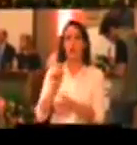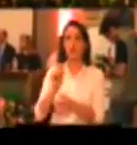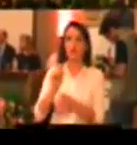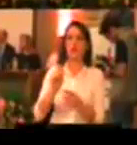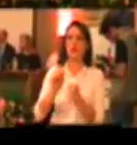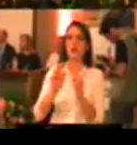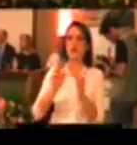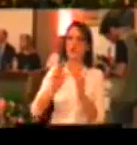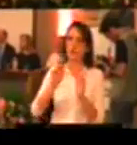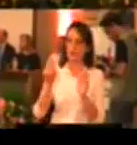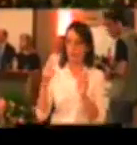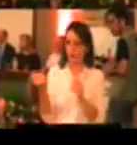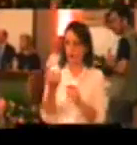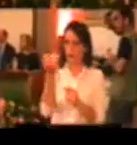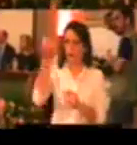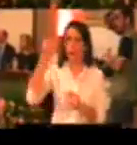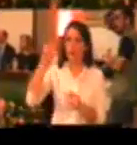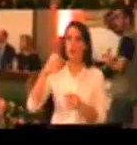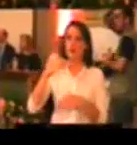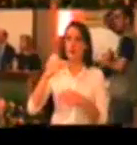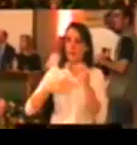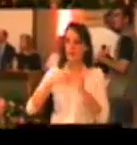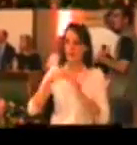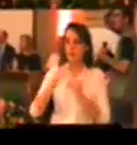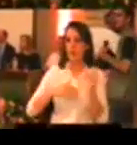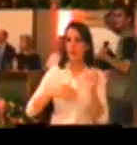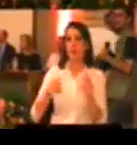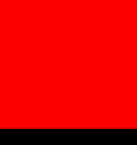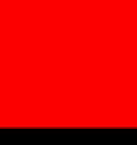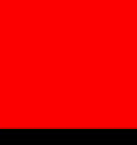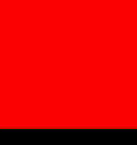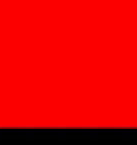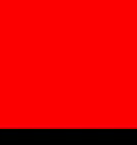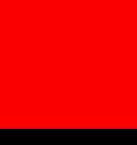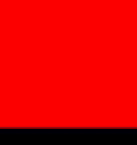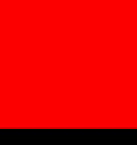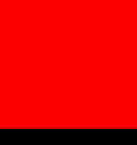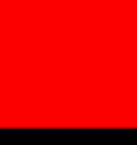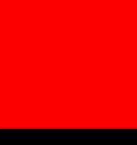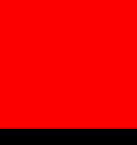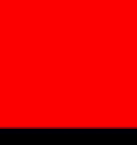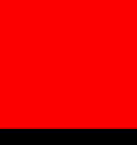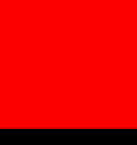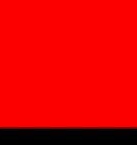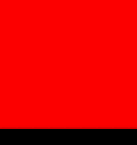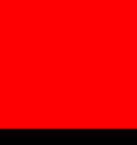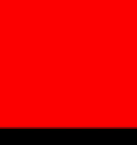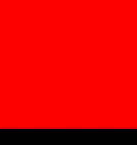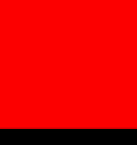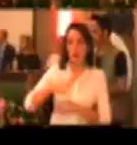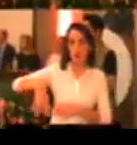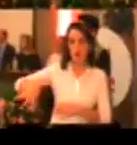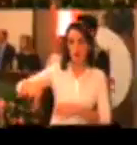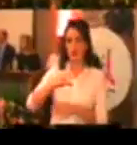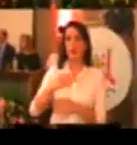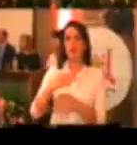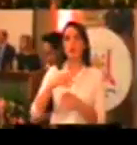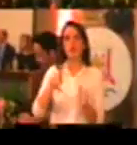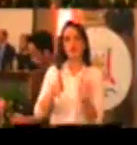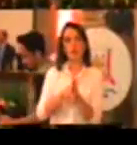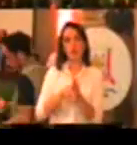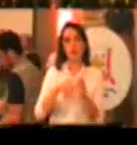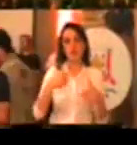um serviço cujo papel é o de capacitar, formar, preparar, orientar e treinar todo